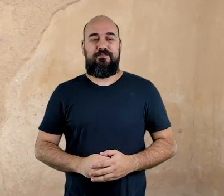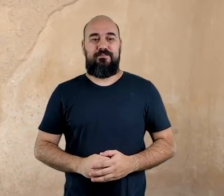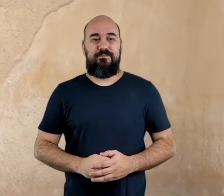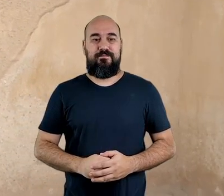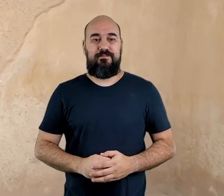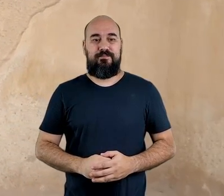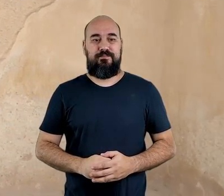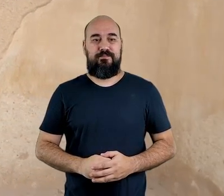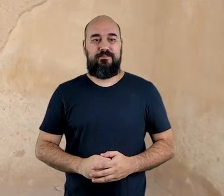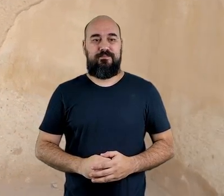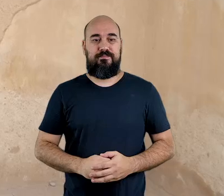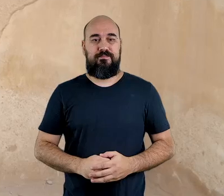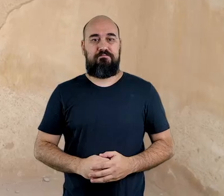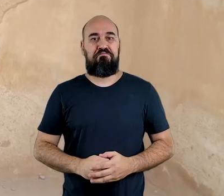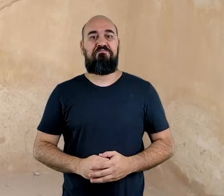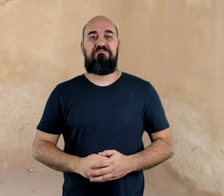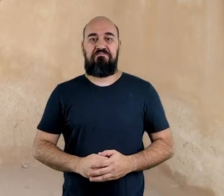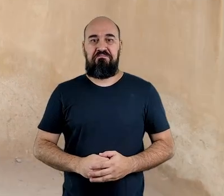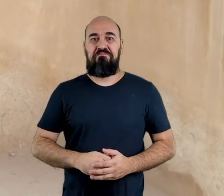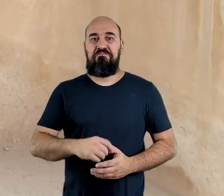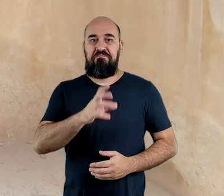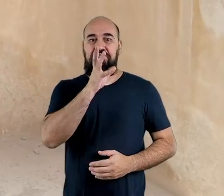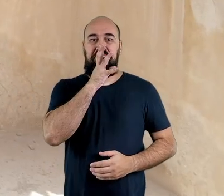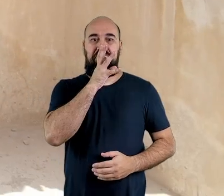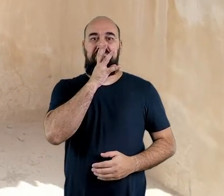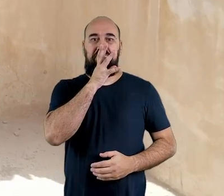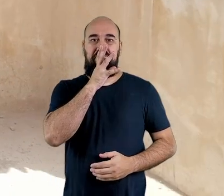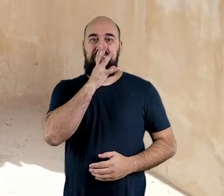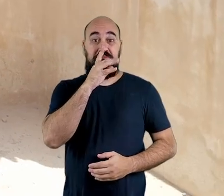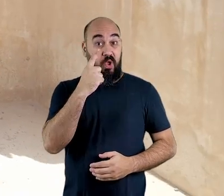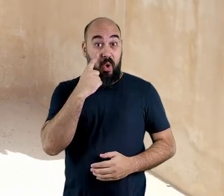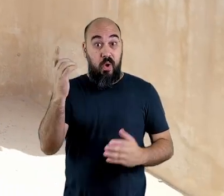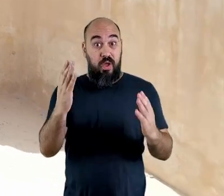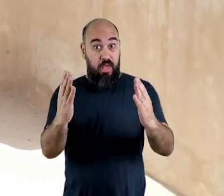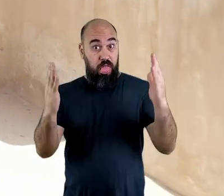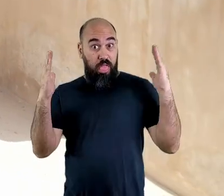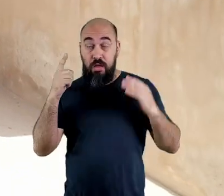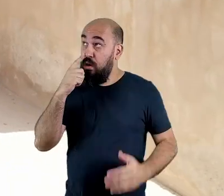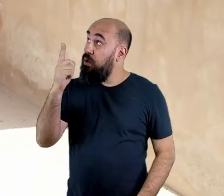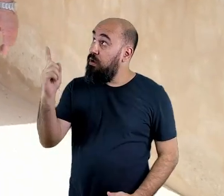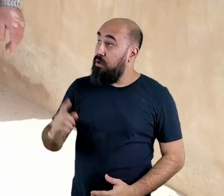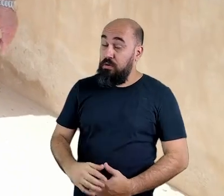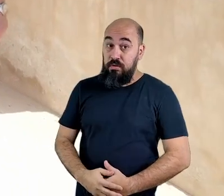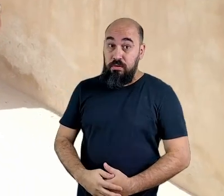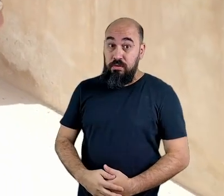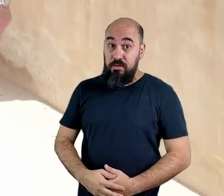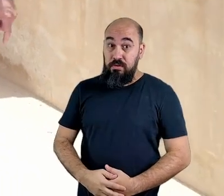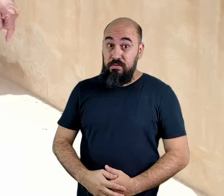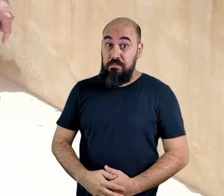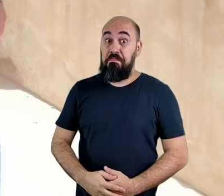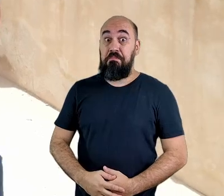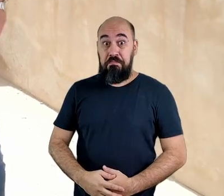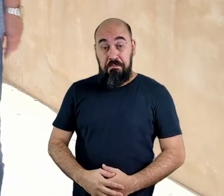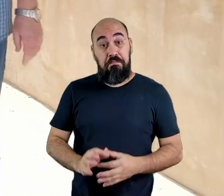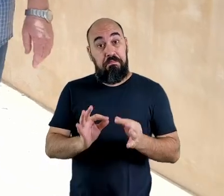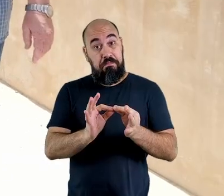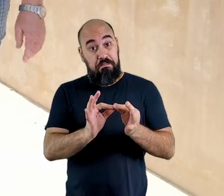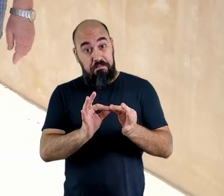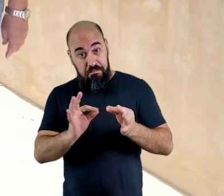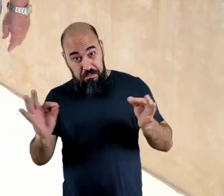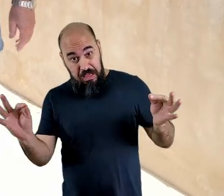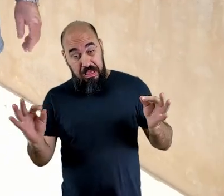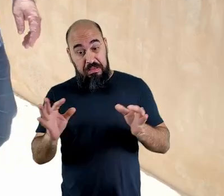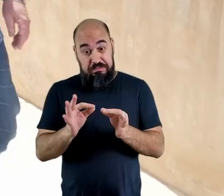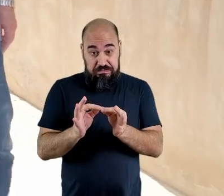É simplesmente incrível. Veja o tamanho desse corredor, quantos metros. Na verdade, não é bem um corredor. Isso aqui é uma